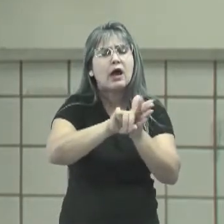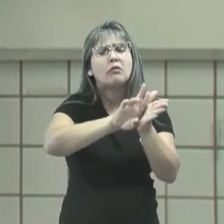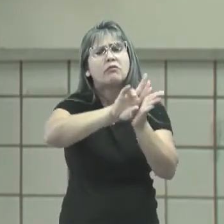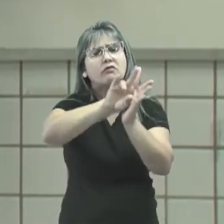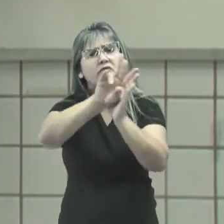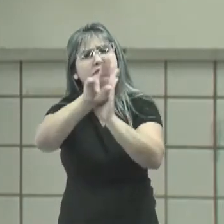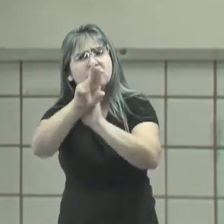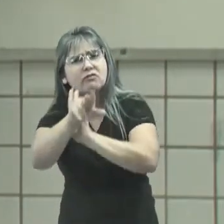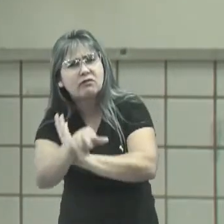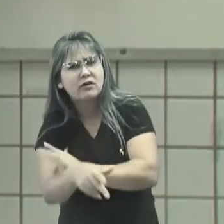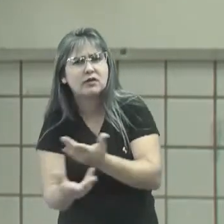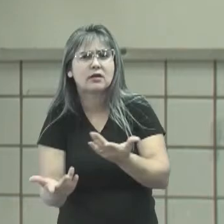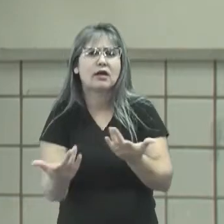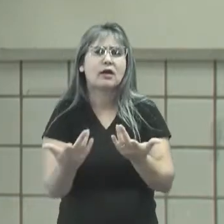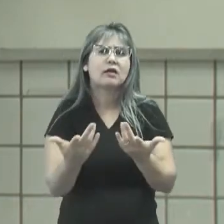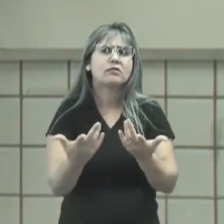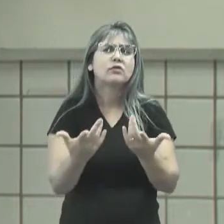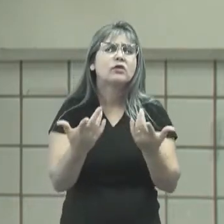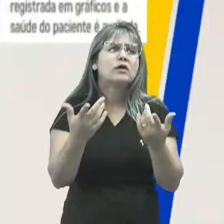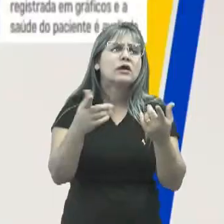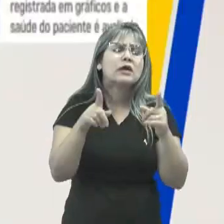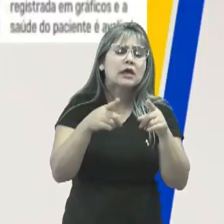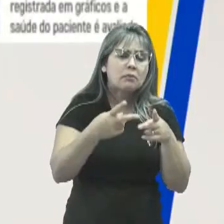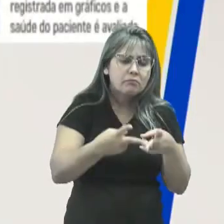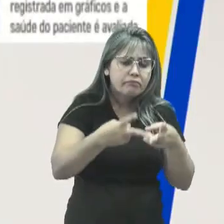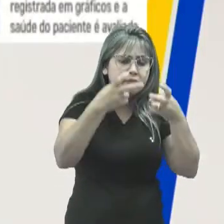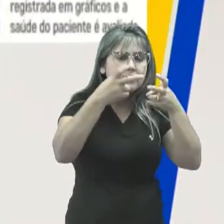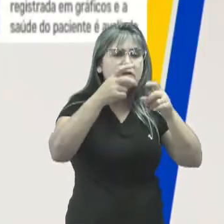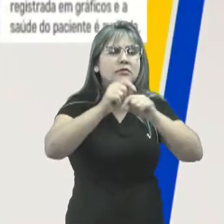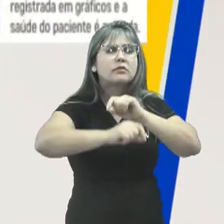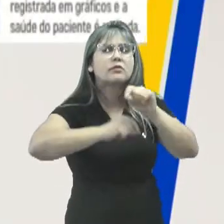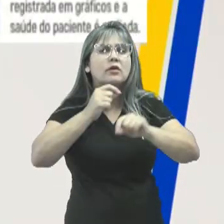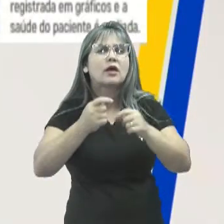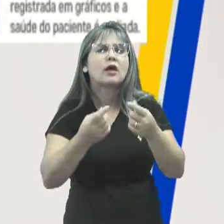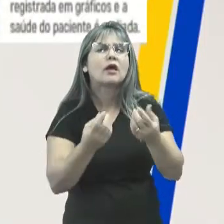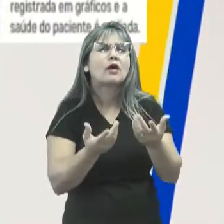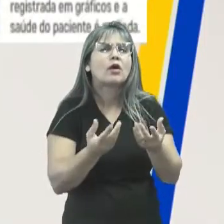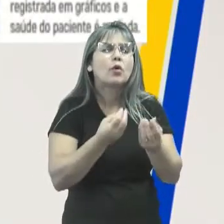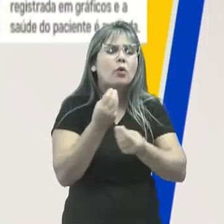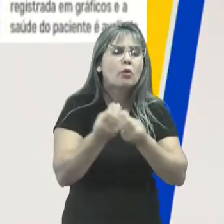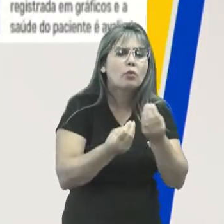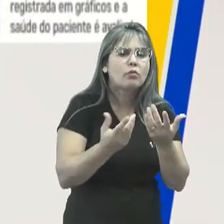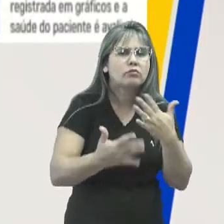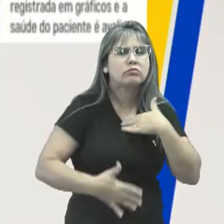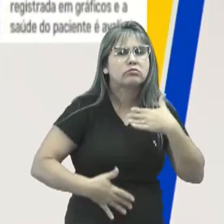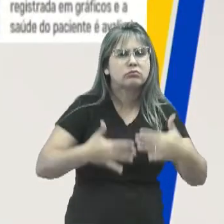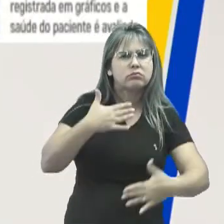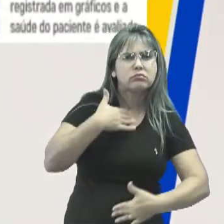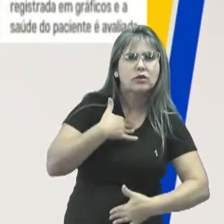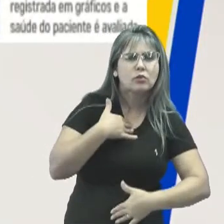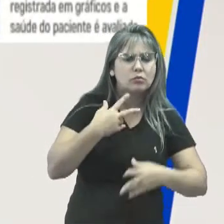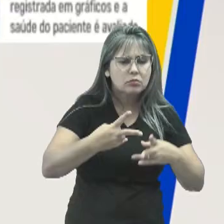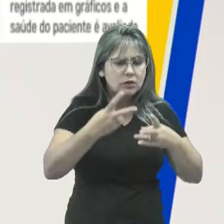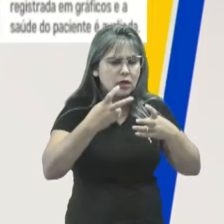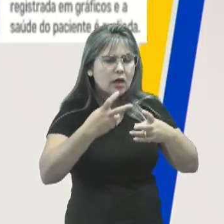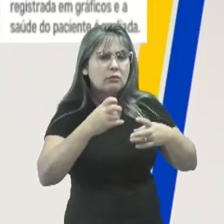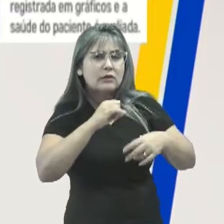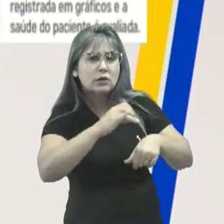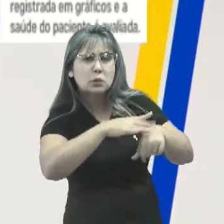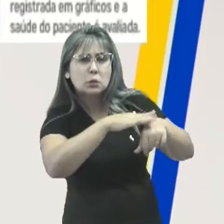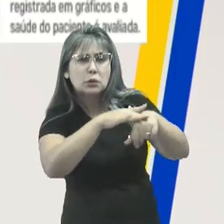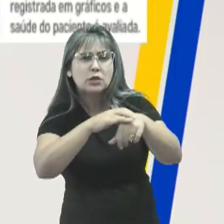equipamentos que ajudam a você formar um diagnóstico mais preciso, melhor, em um menor tempo. Né? Perceberam